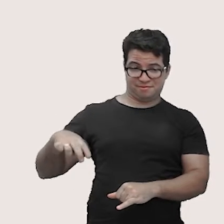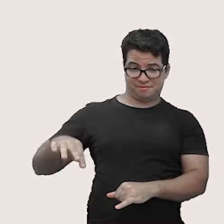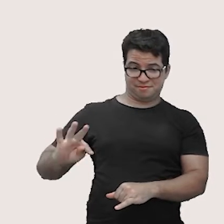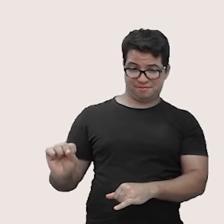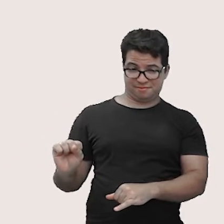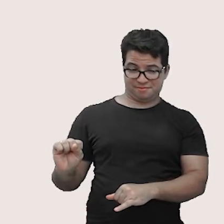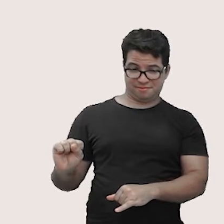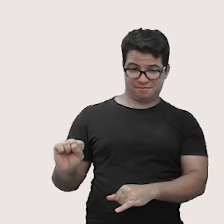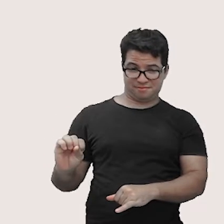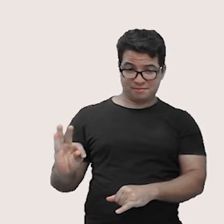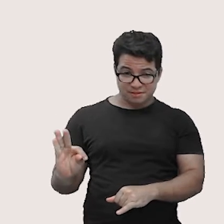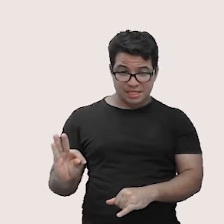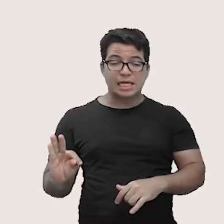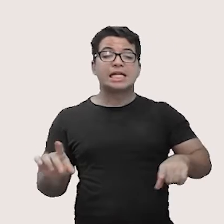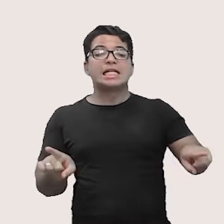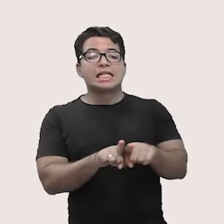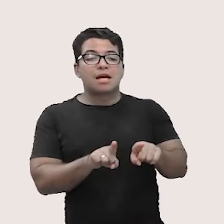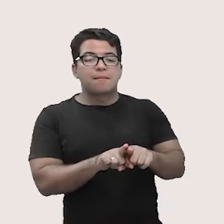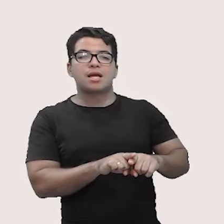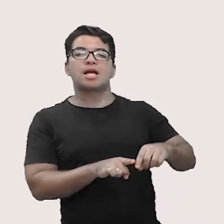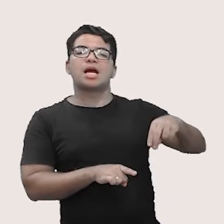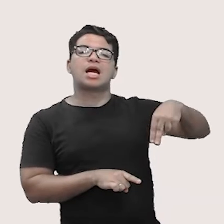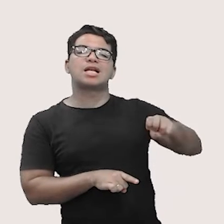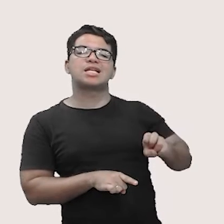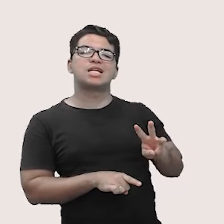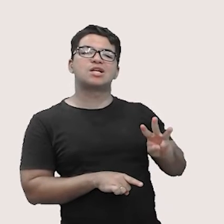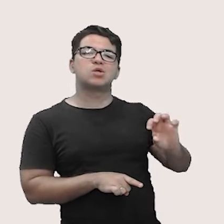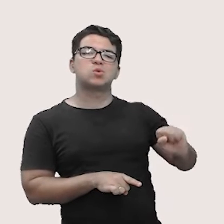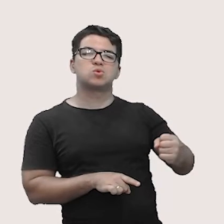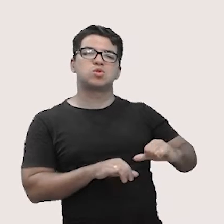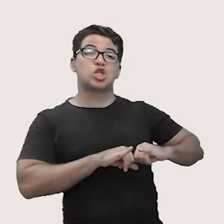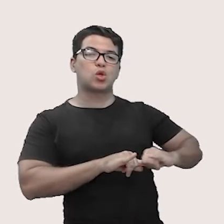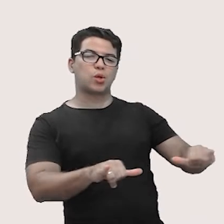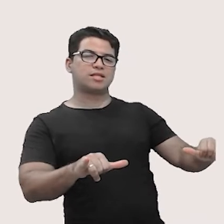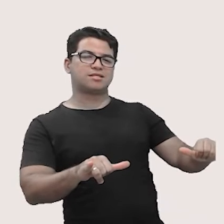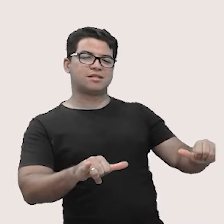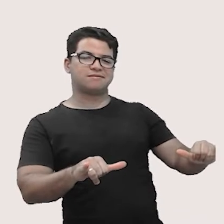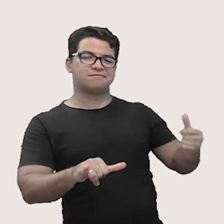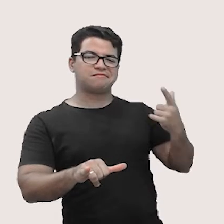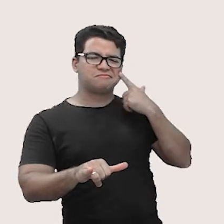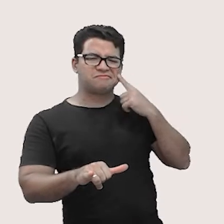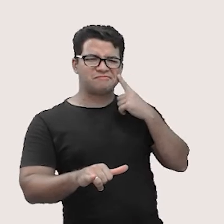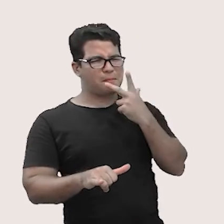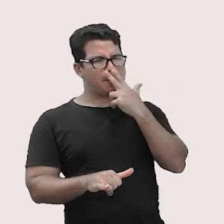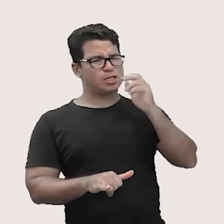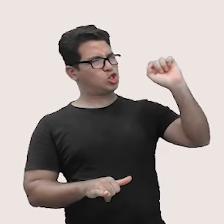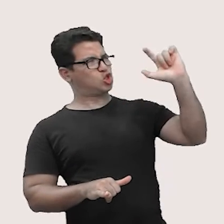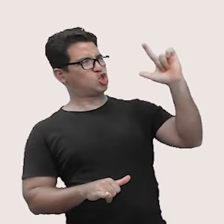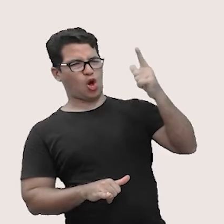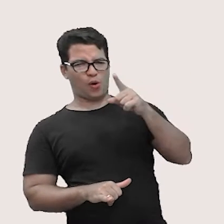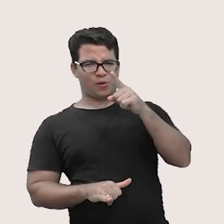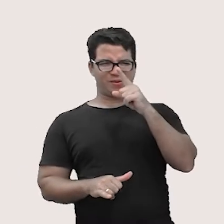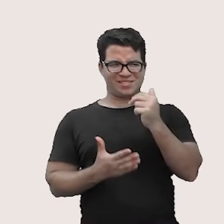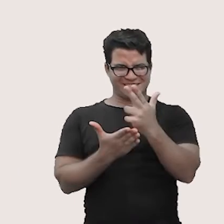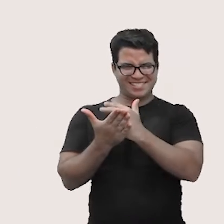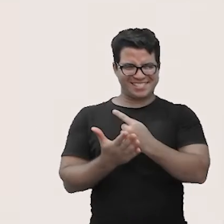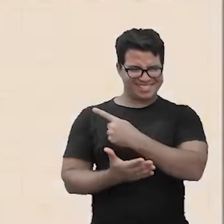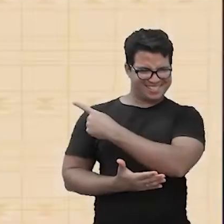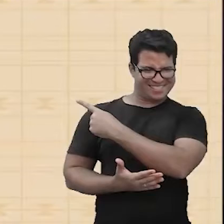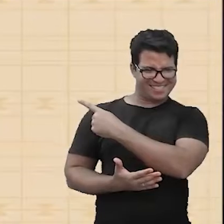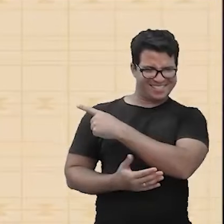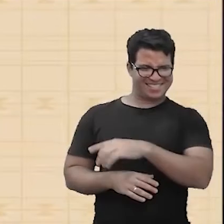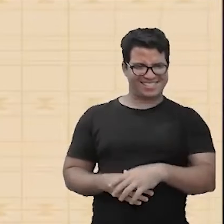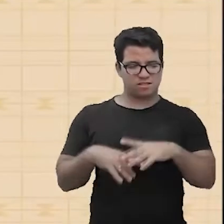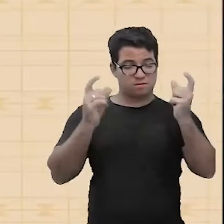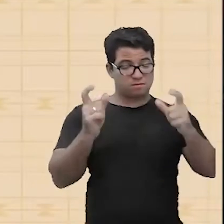notícias. Veja aí o solzinho, the sun. usando o seu sunglasses,